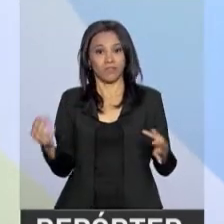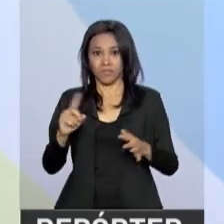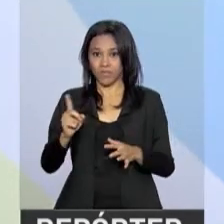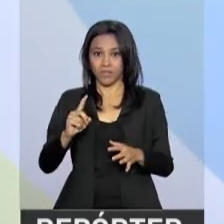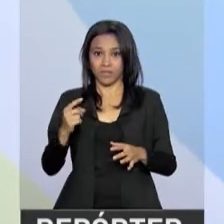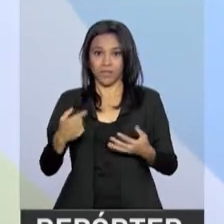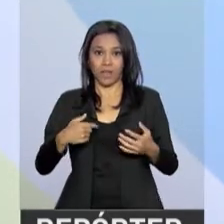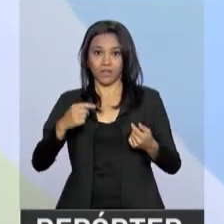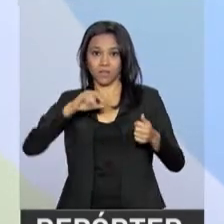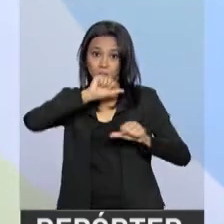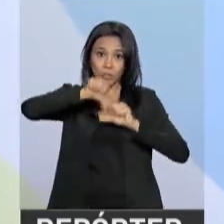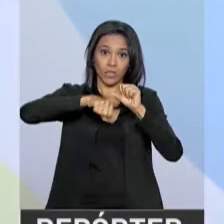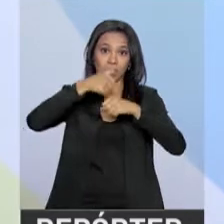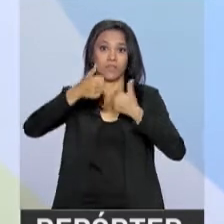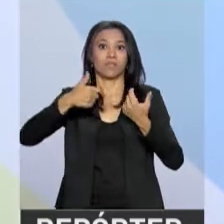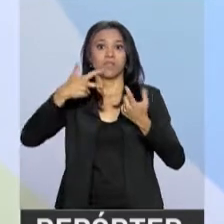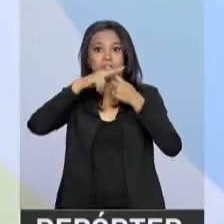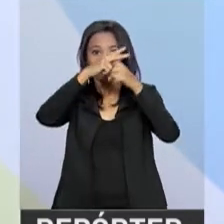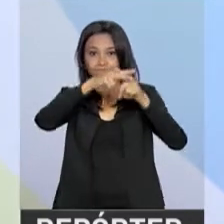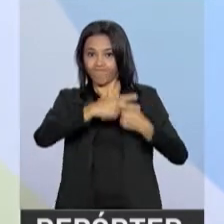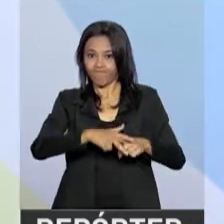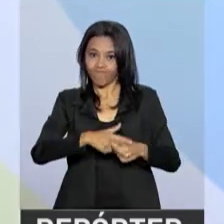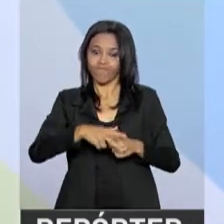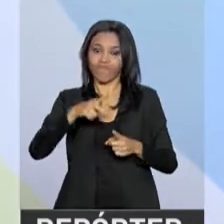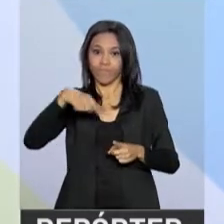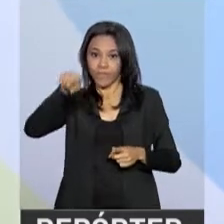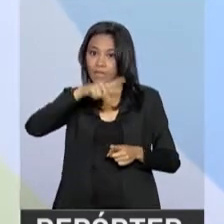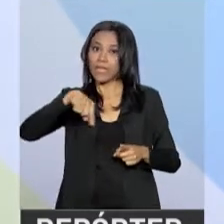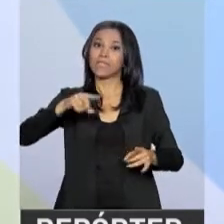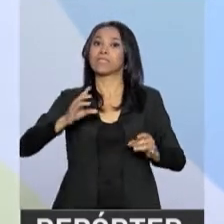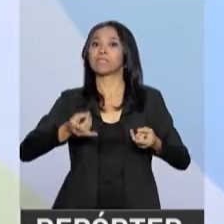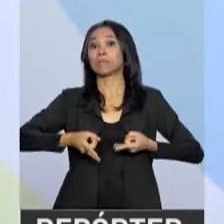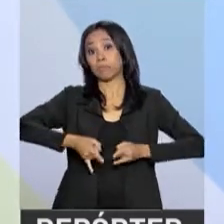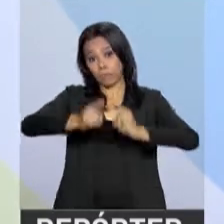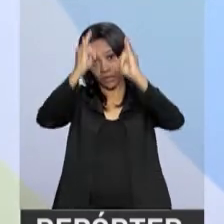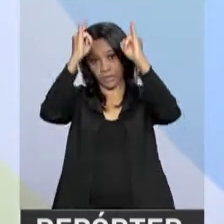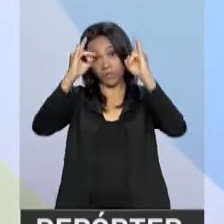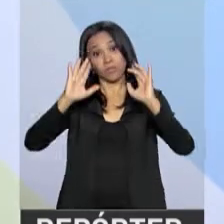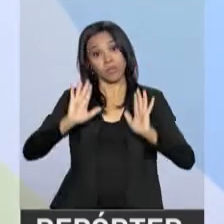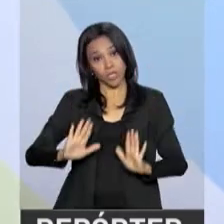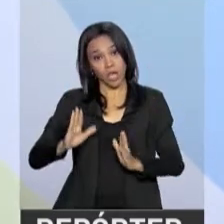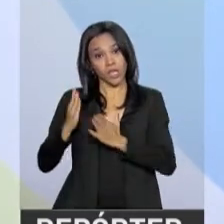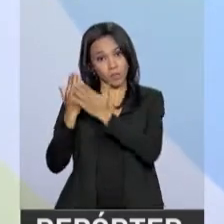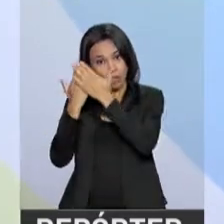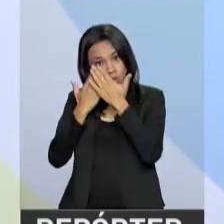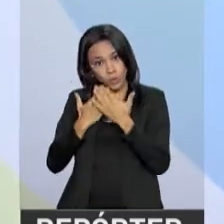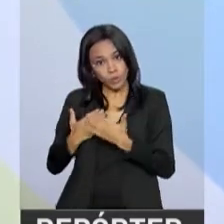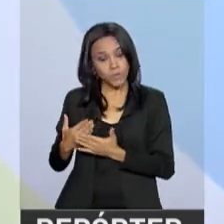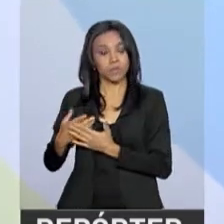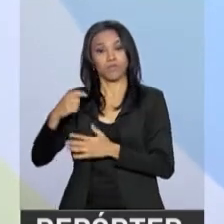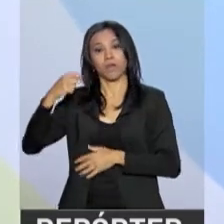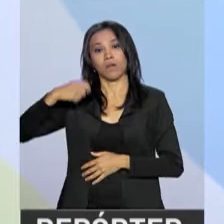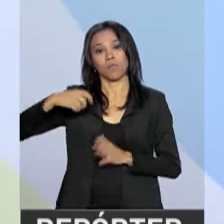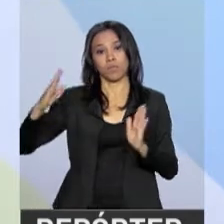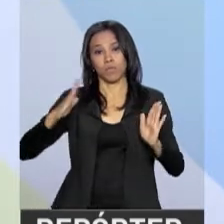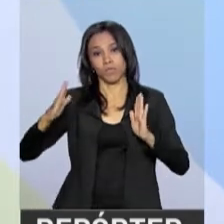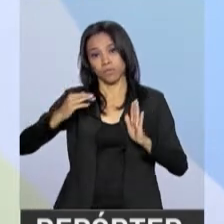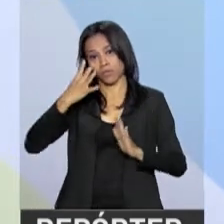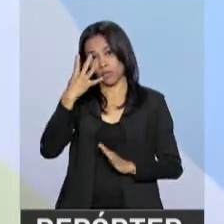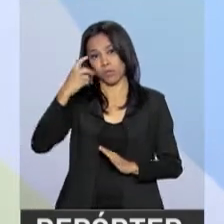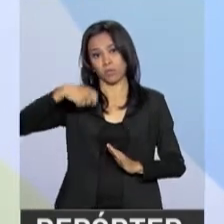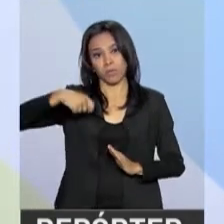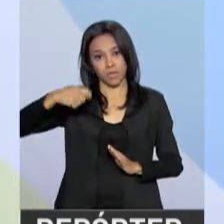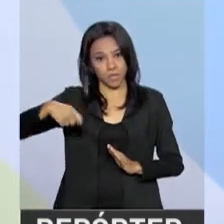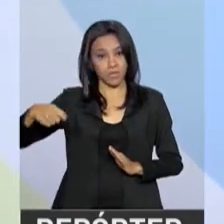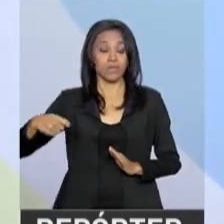as reformas, ou, aliás, o retrofit, como muitos mencionam. Mas este estudo já está sendo feito há 4 meses entre o Ministério das